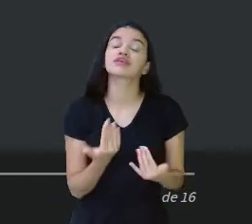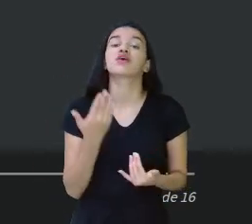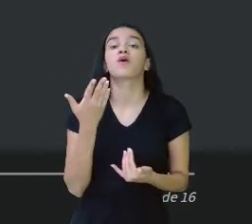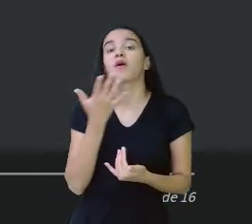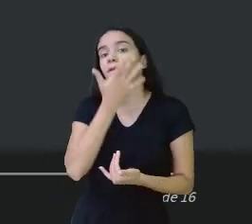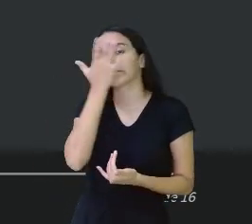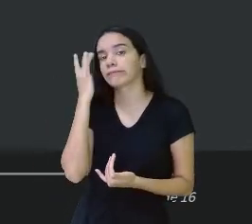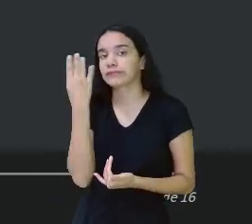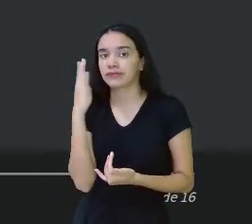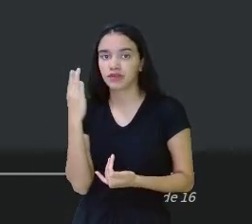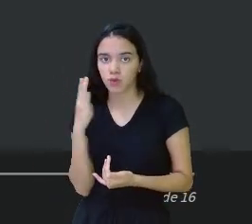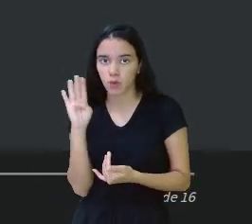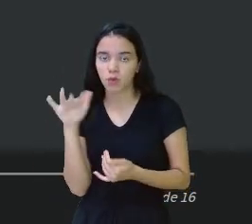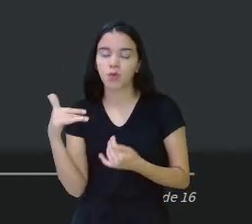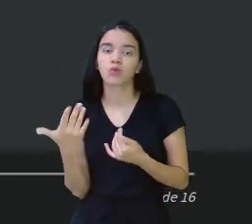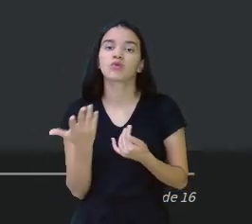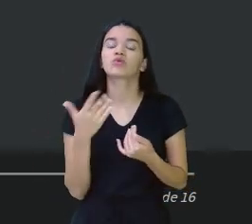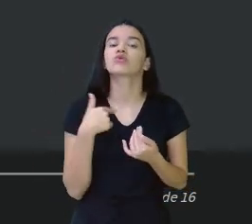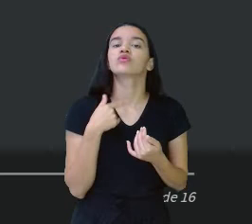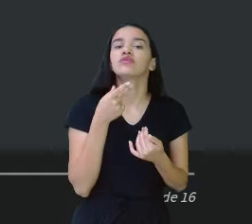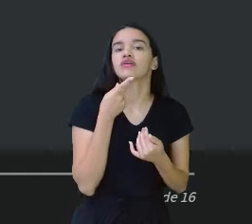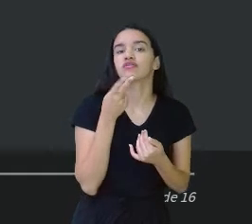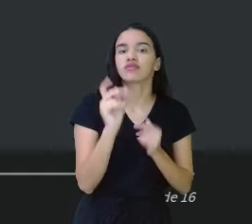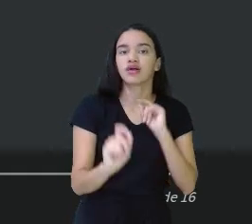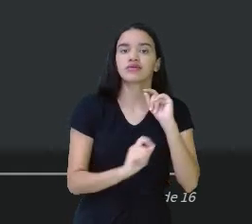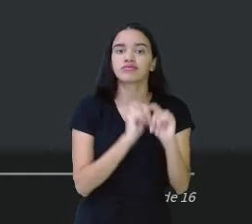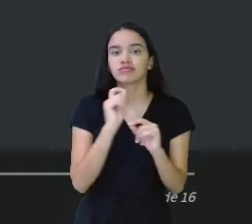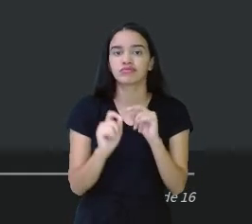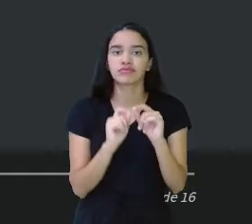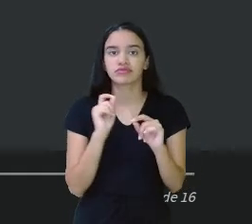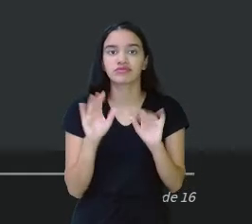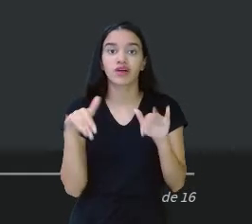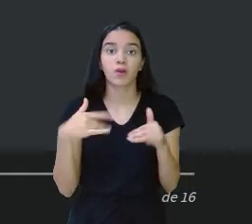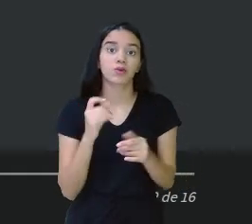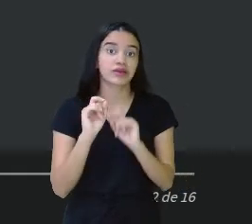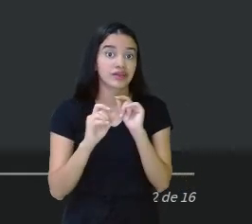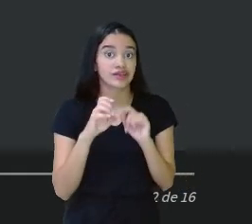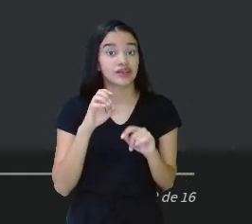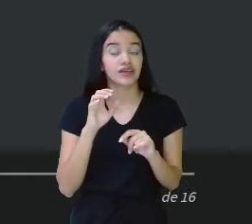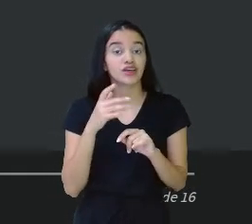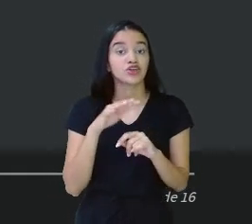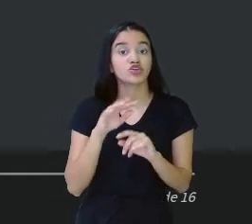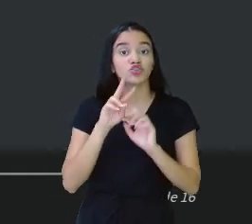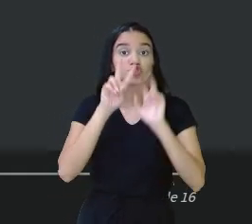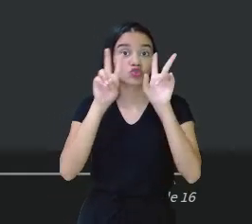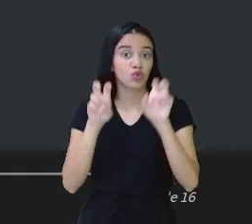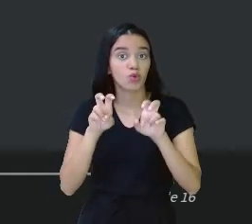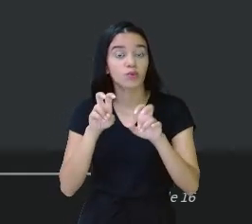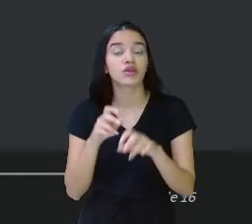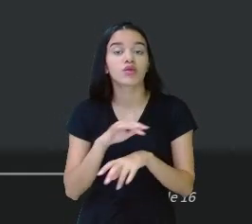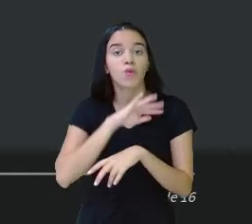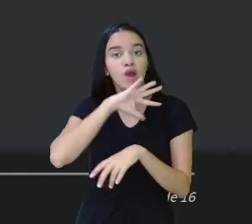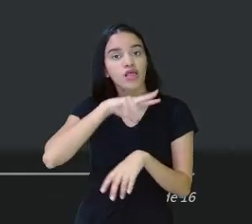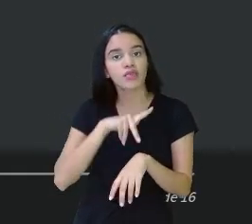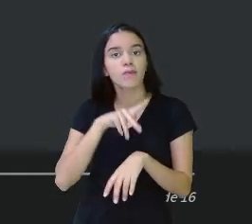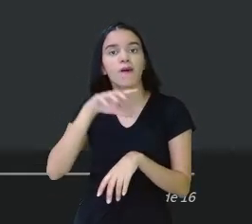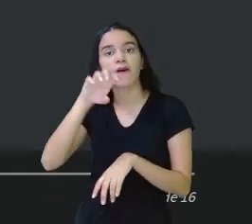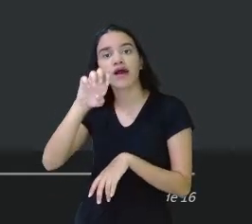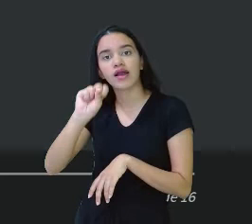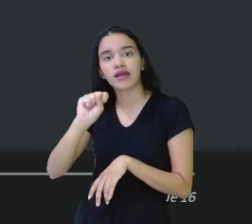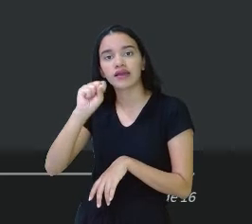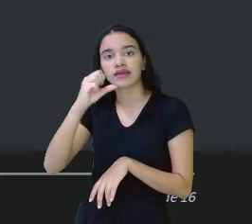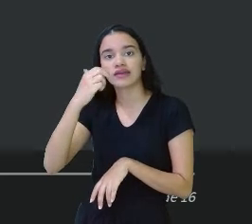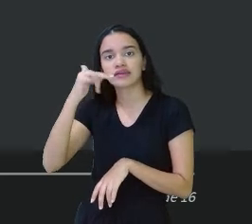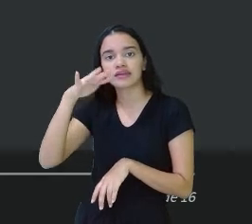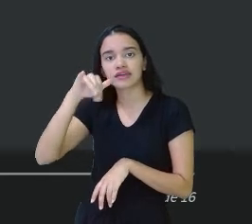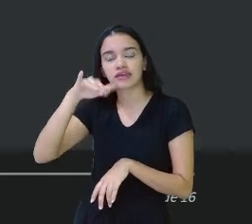trazidos para o país como alternativa ao escargot, mas descartados por transmitirem doenças e